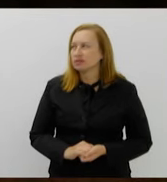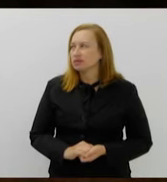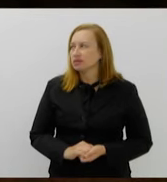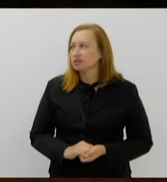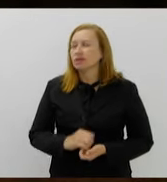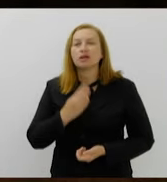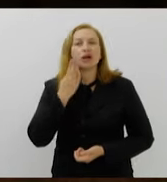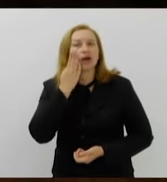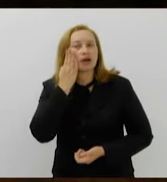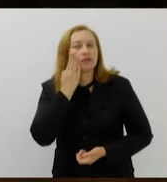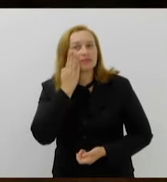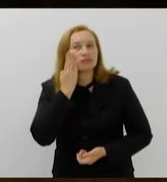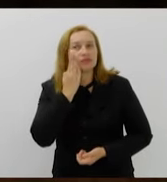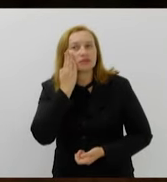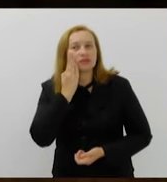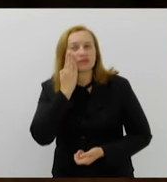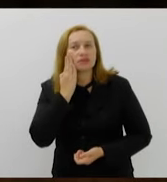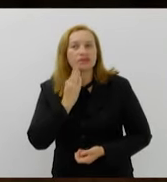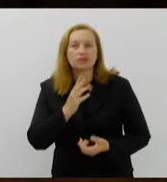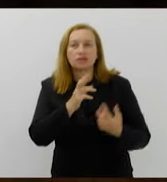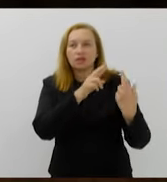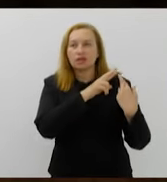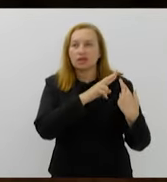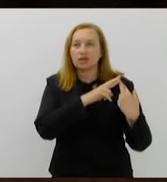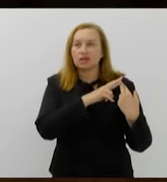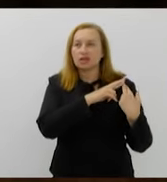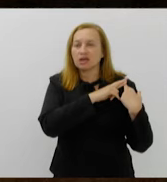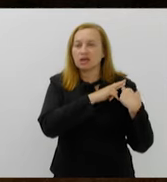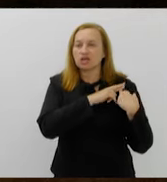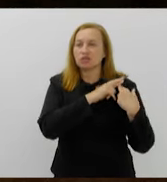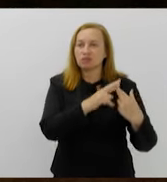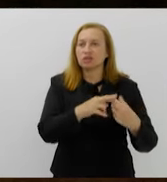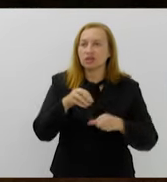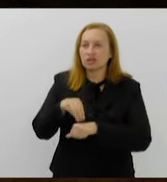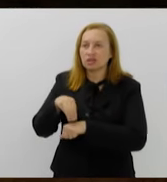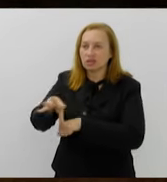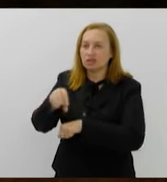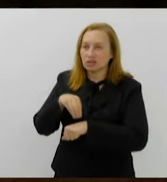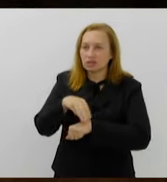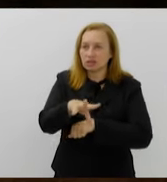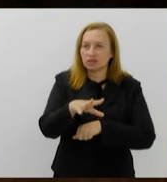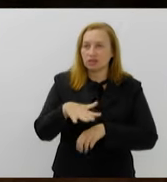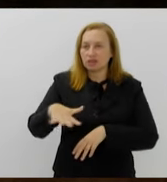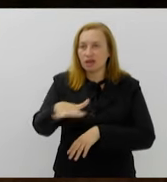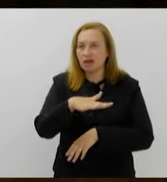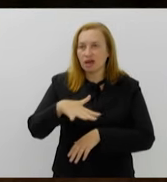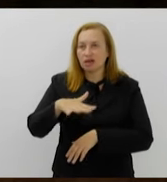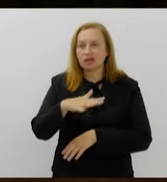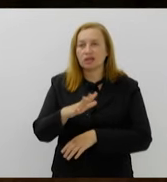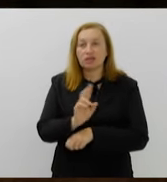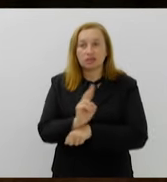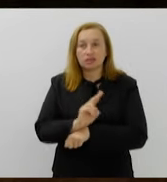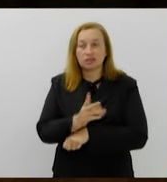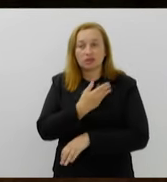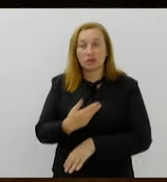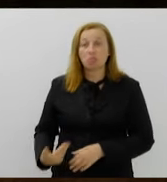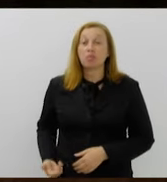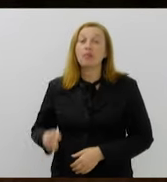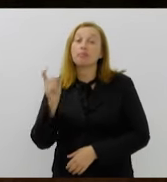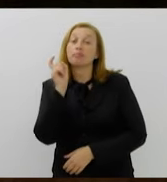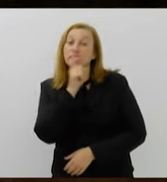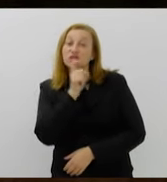seriam os responsáveis por indicações na pasta da Segurança Pública O que é